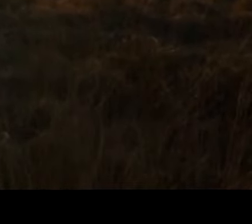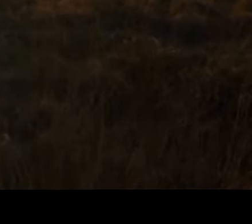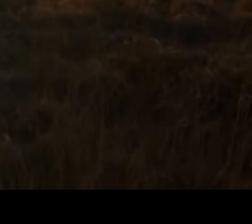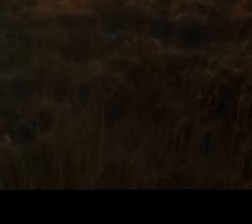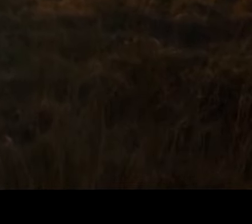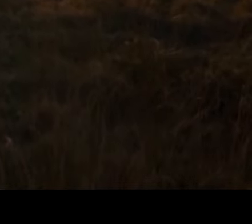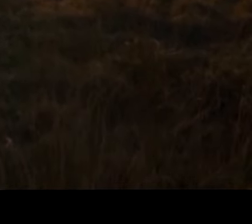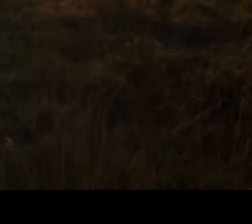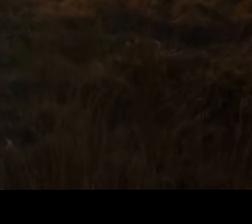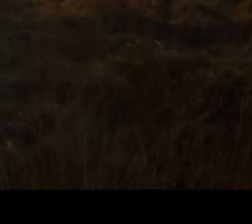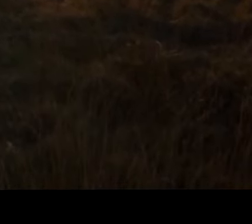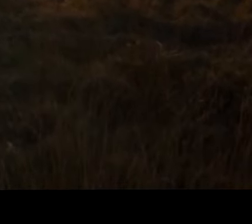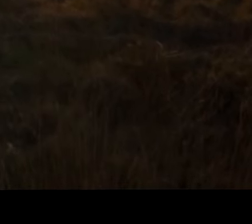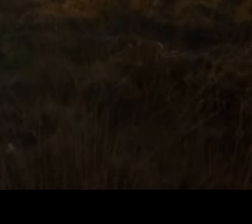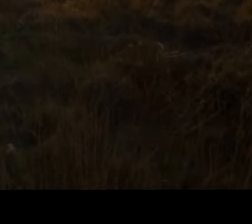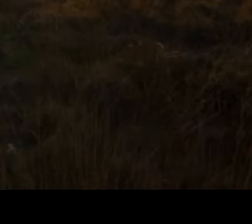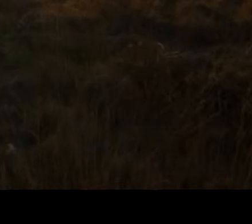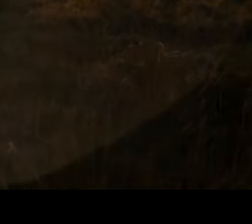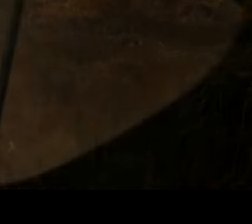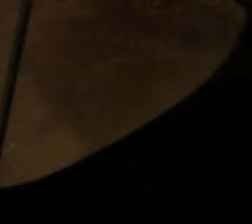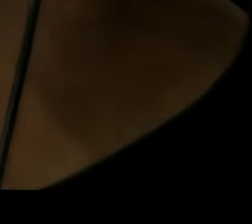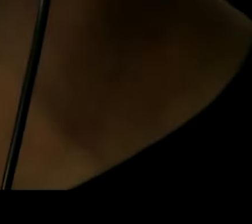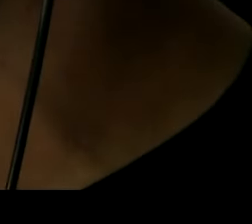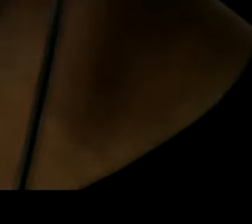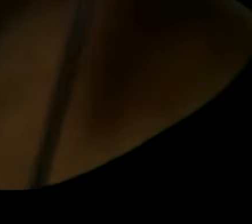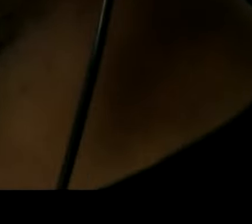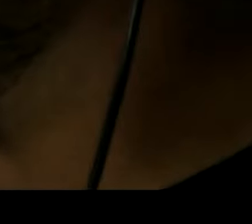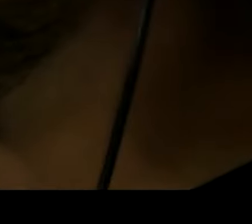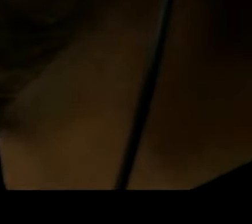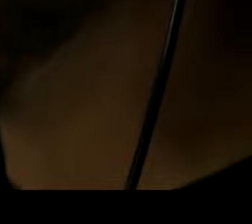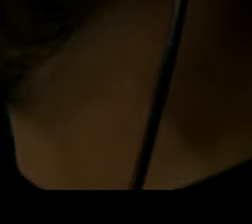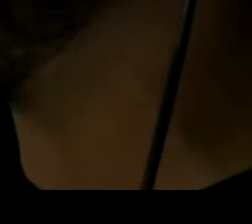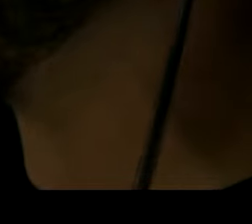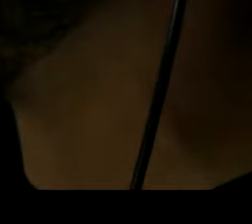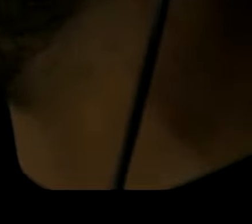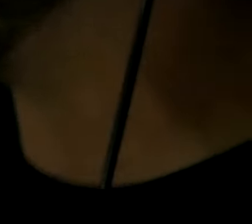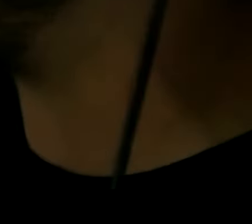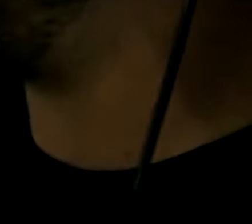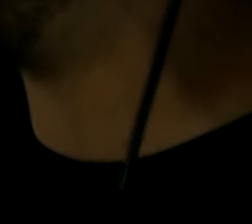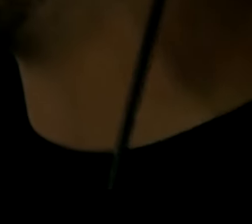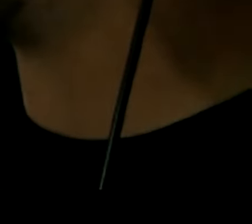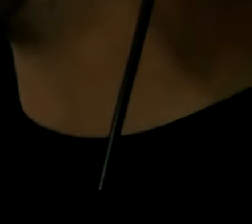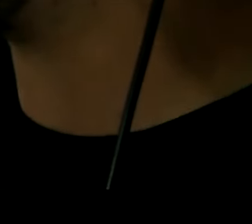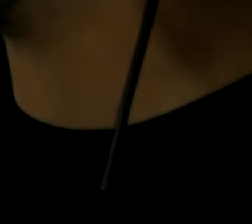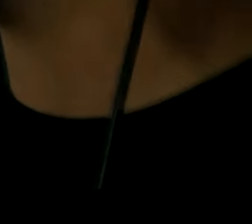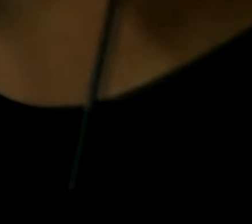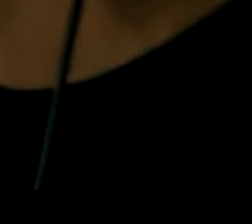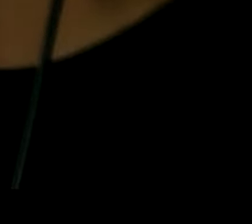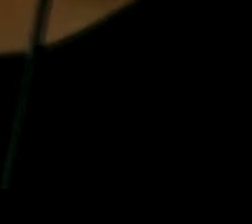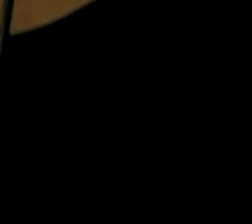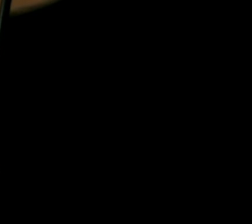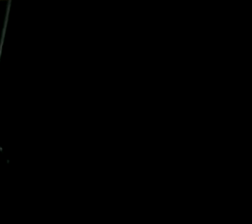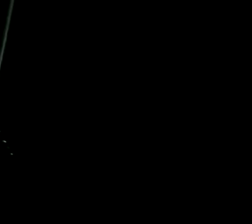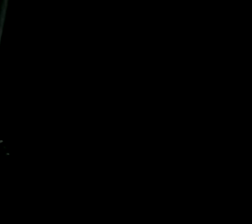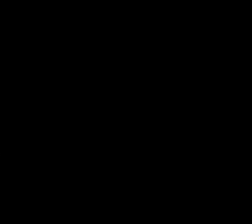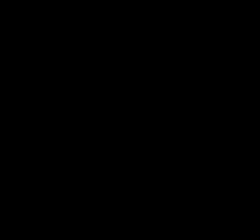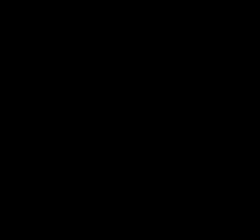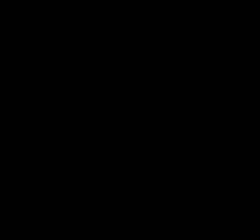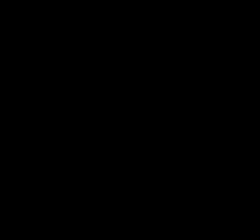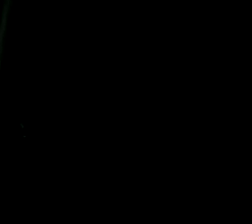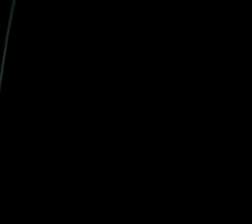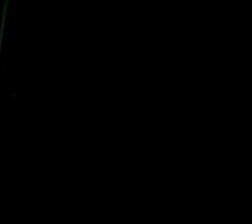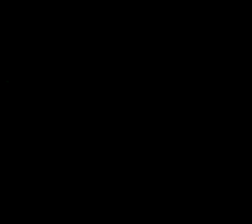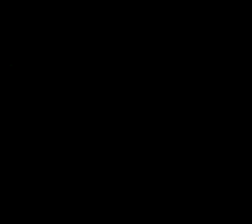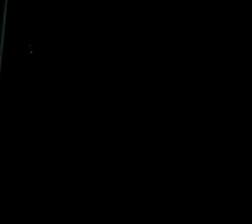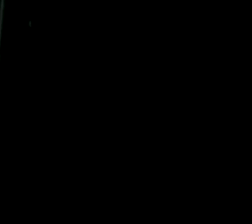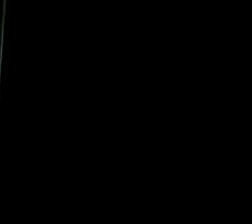sonhos, faz tua vontade em mim. Com príncipes me sentarei e tu me